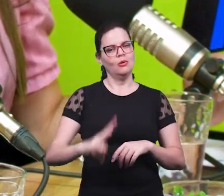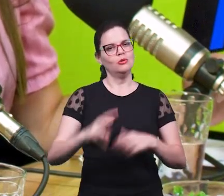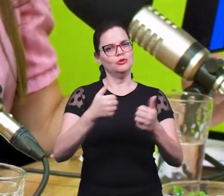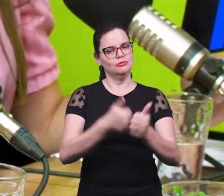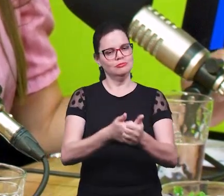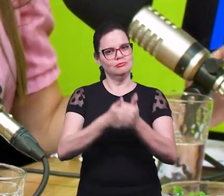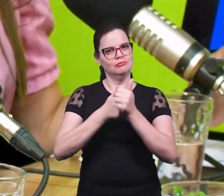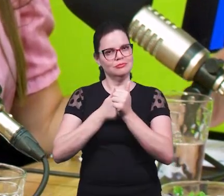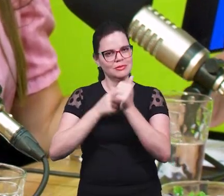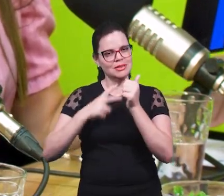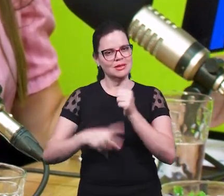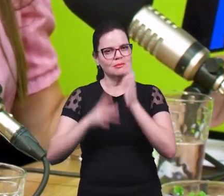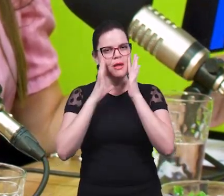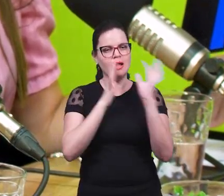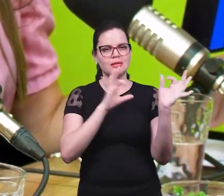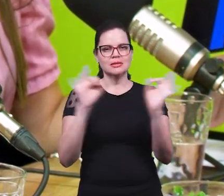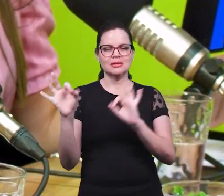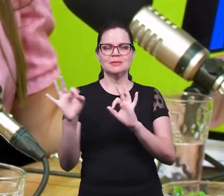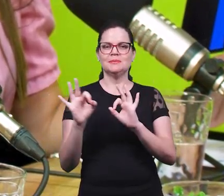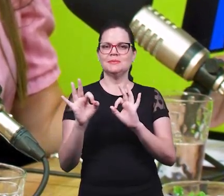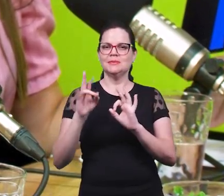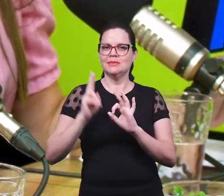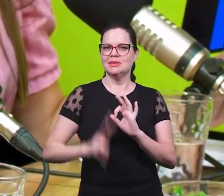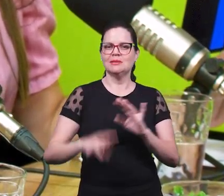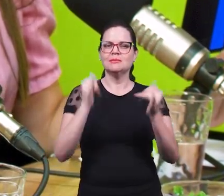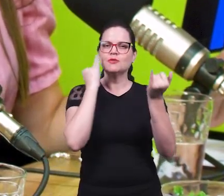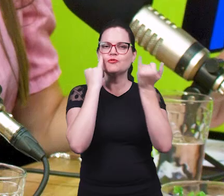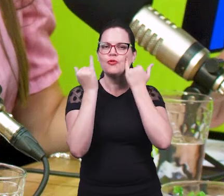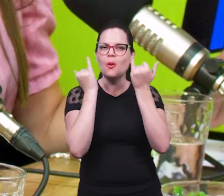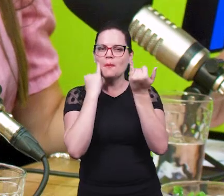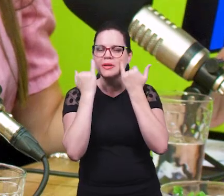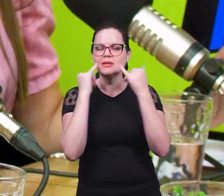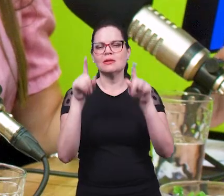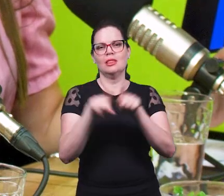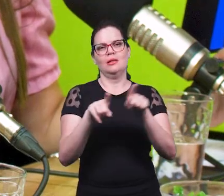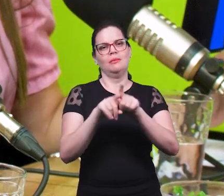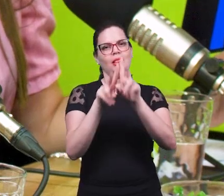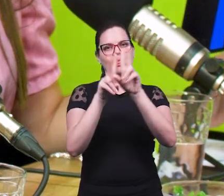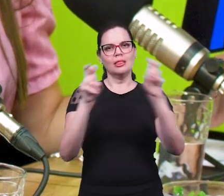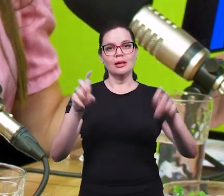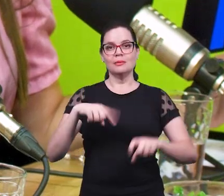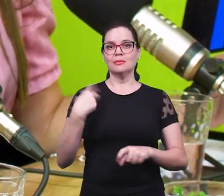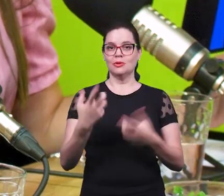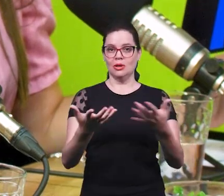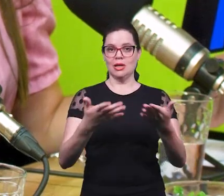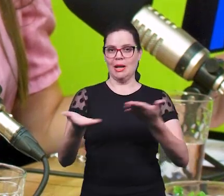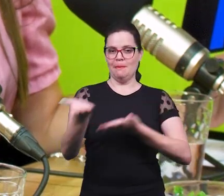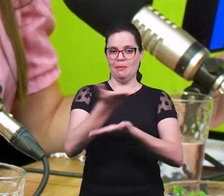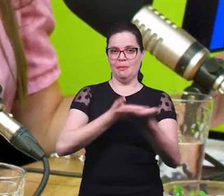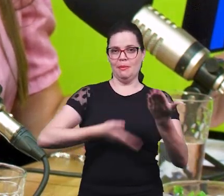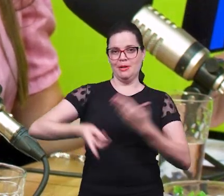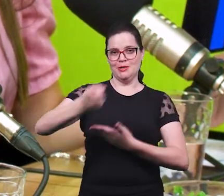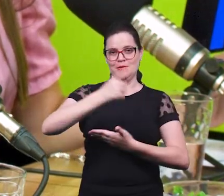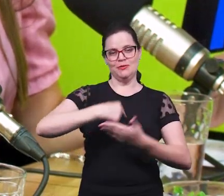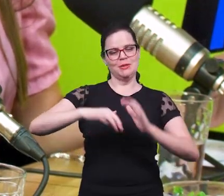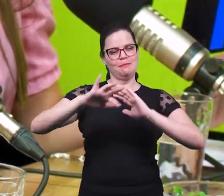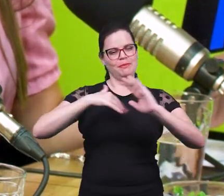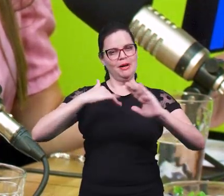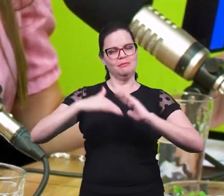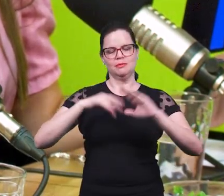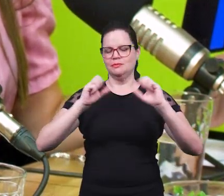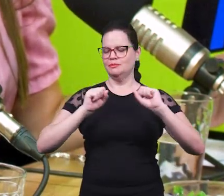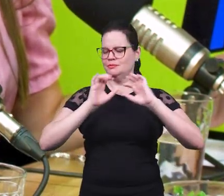acompanhando, continue trazendo mais informações, mais temas. Nós queremos a interação de todos vocês.